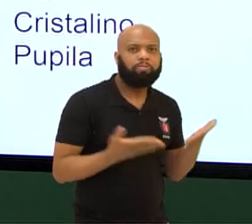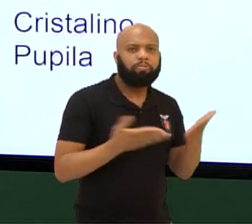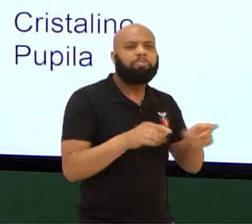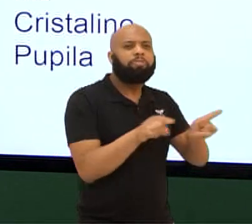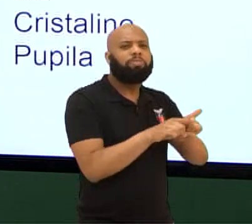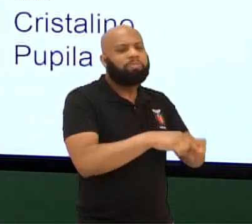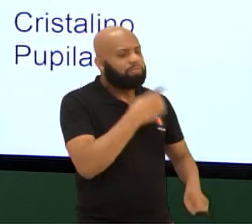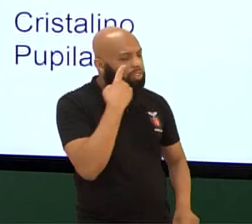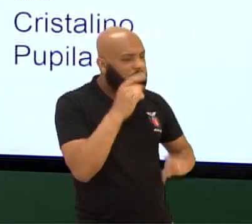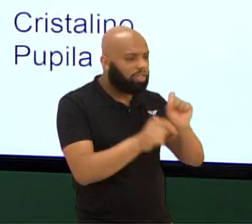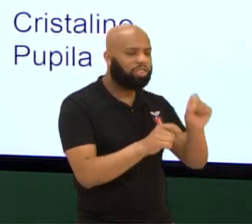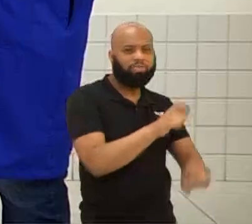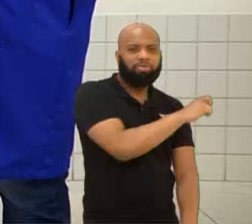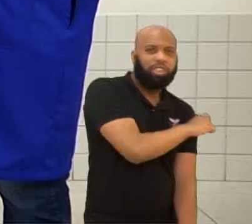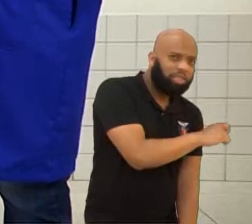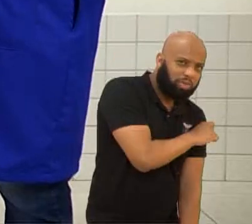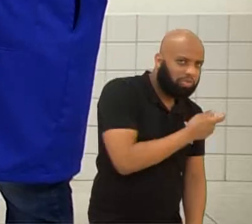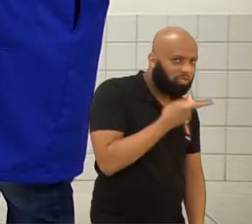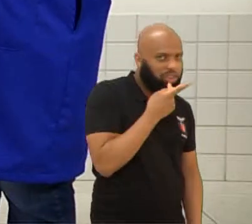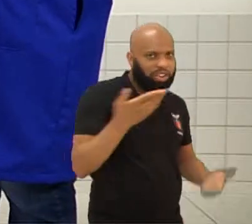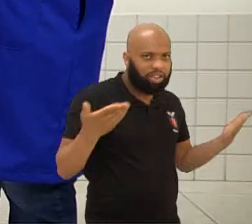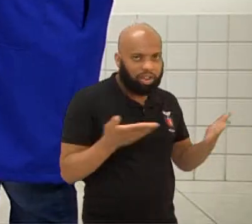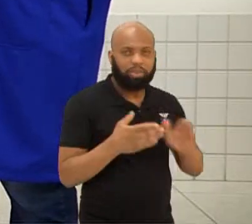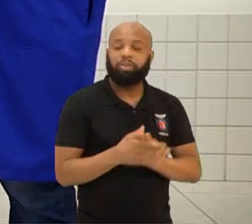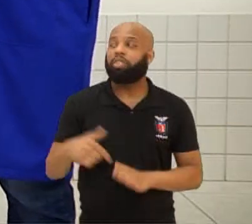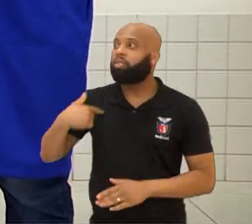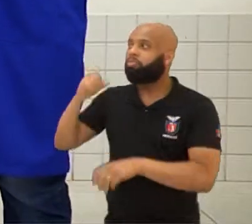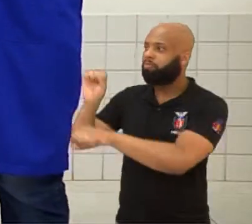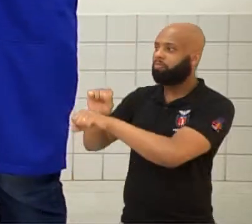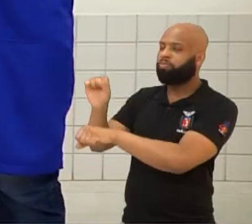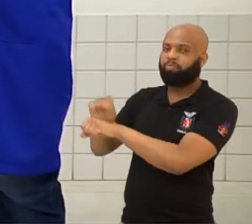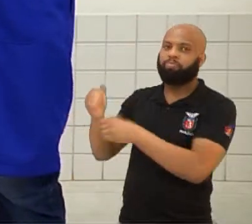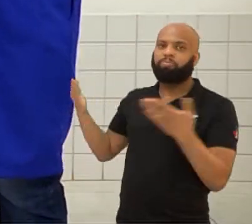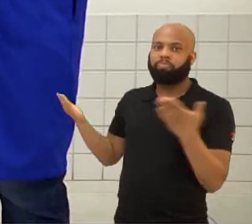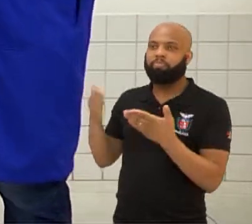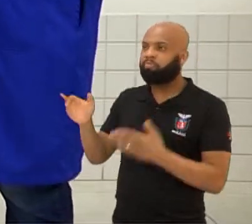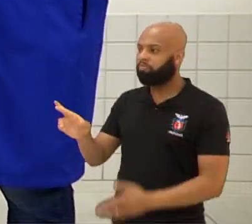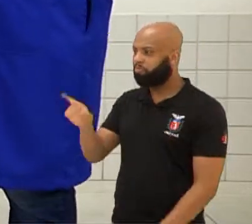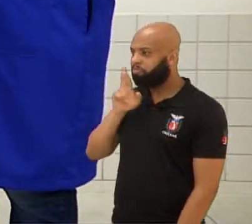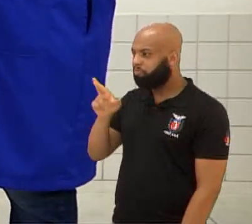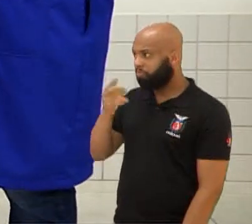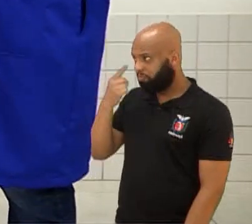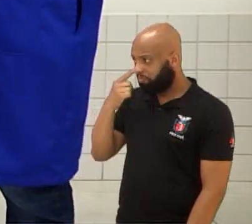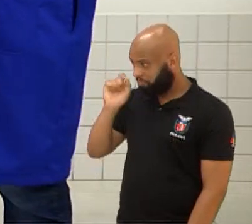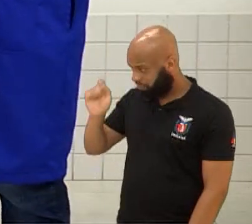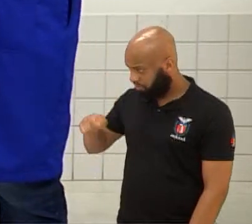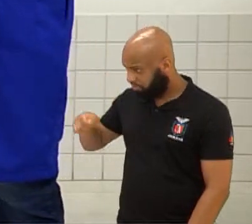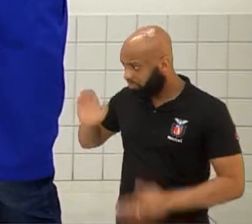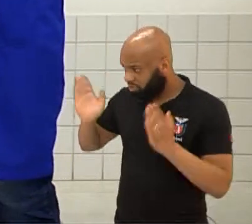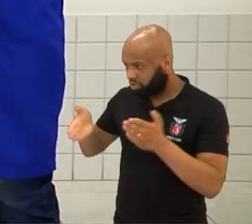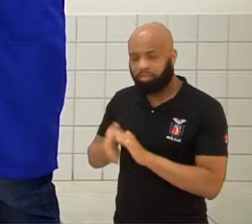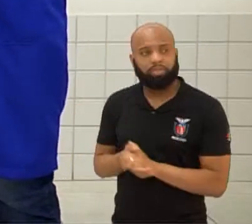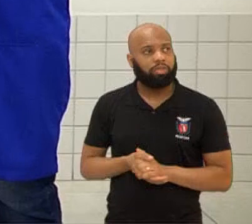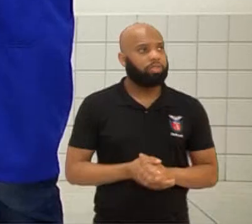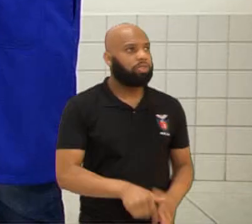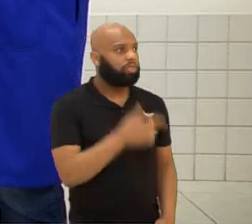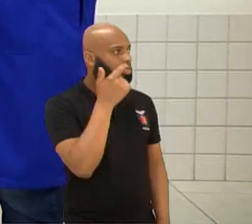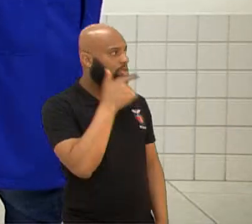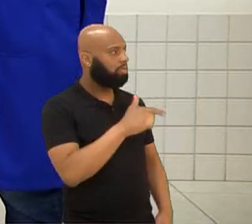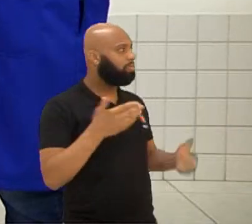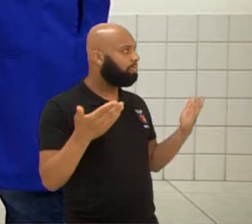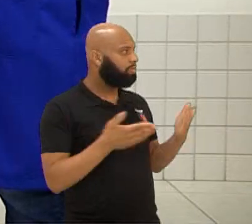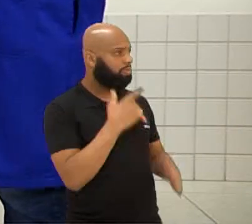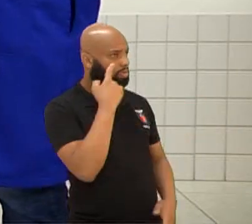a contribuição dos nossos estudantes. Então, eu estou aguardando aqui a sair as respostas. Consegue verificar aí, professor? Ah, sim, claro, com certeza. Então vamos